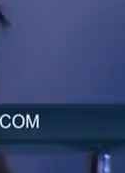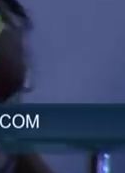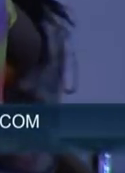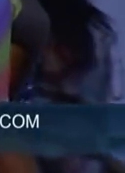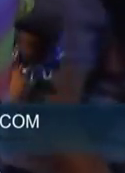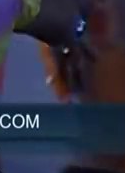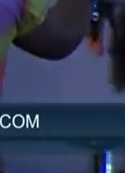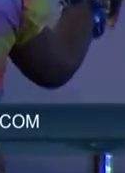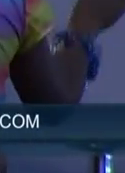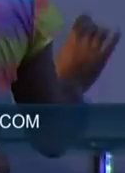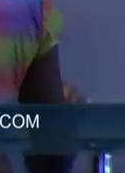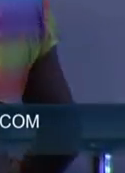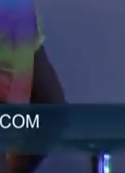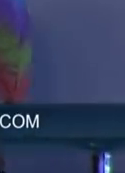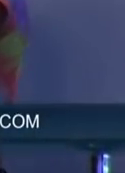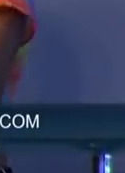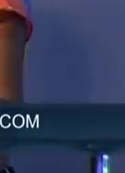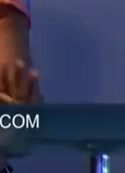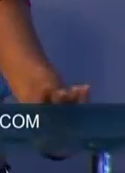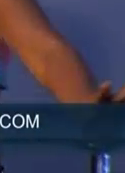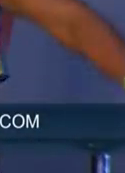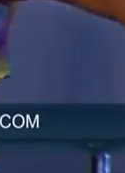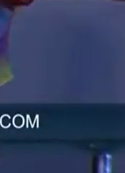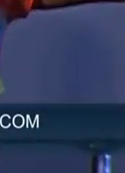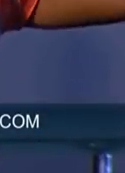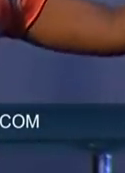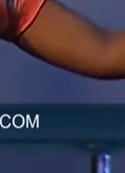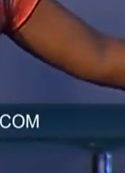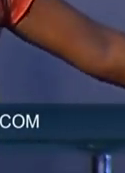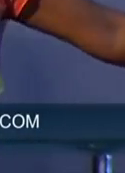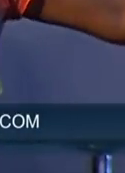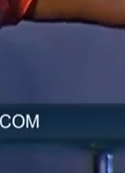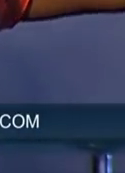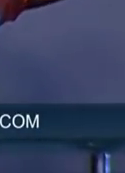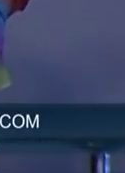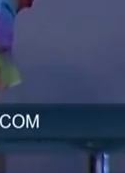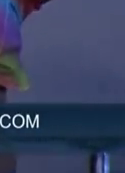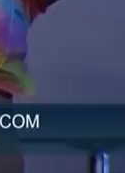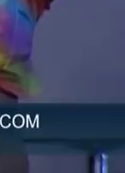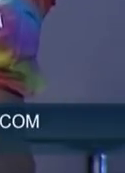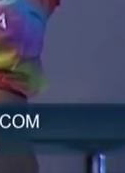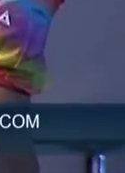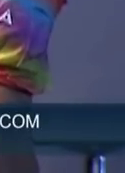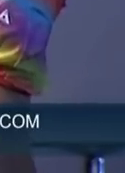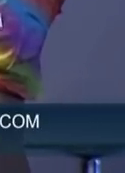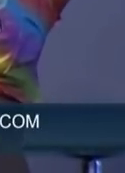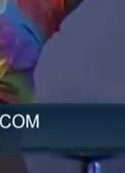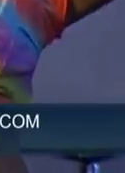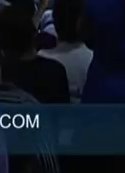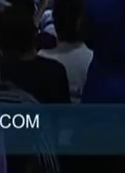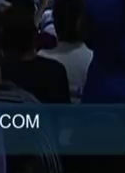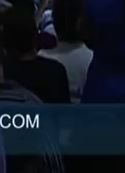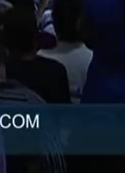assim como a reciclagem, assim como a transformação que desejamos